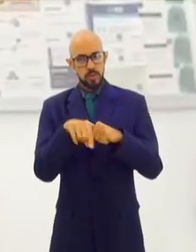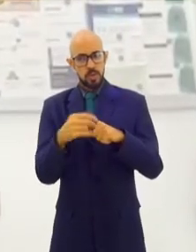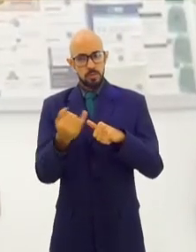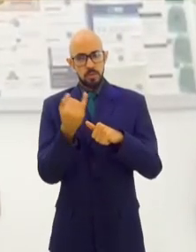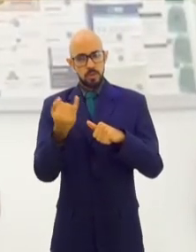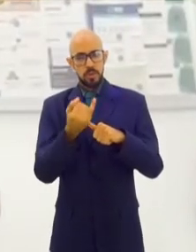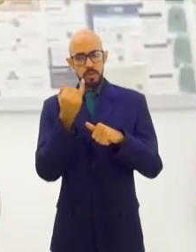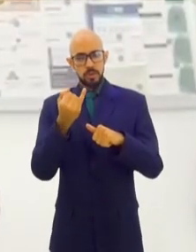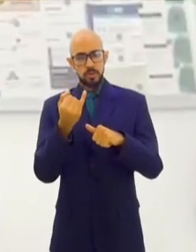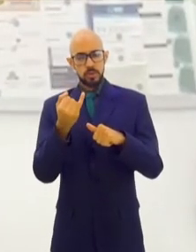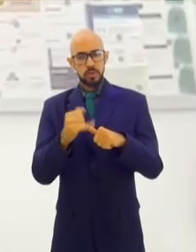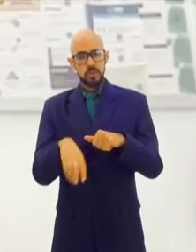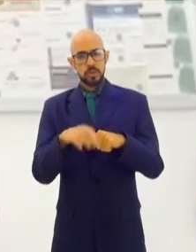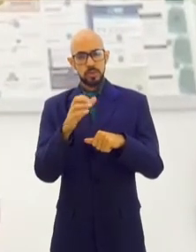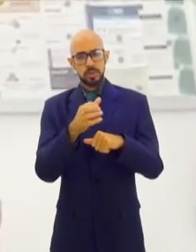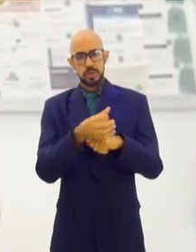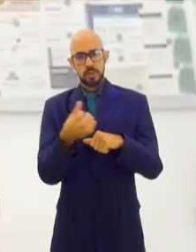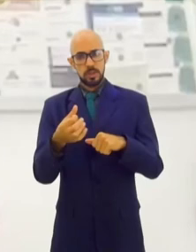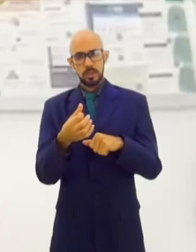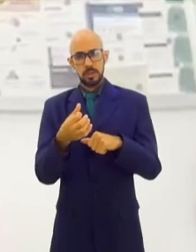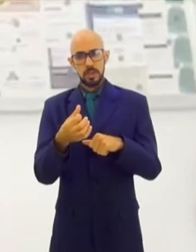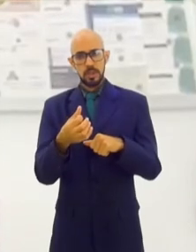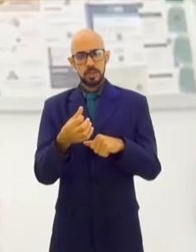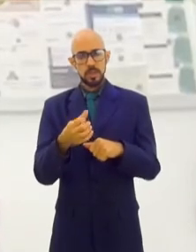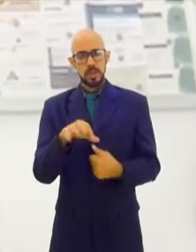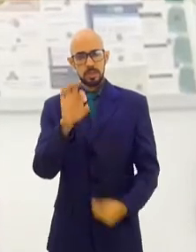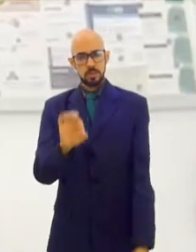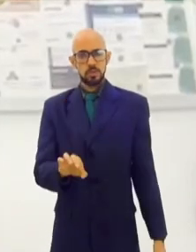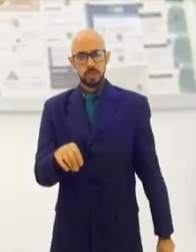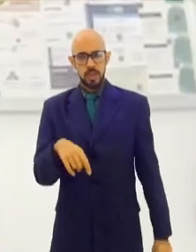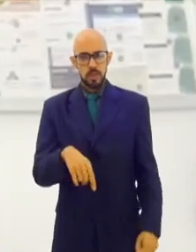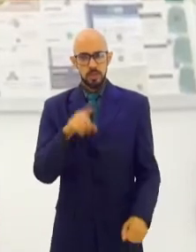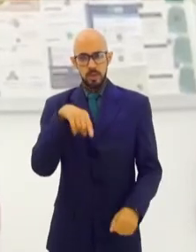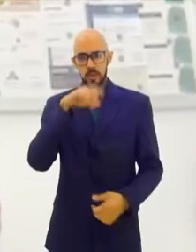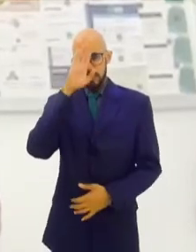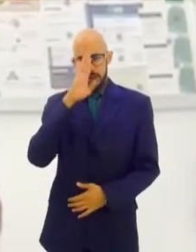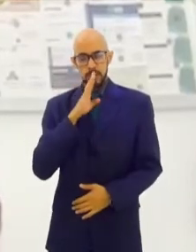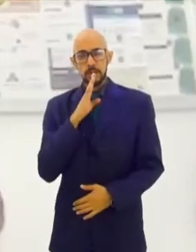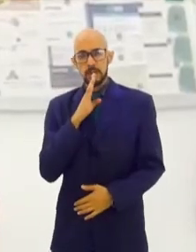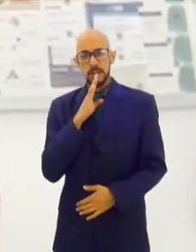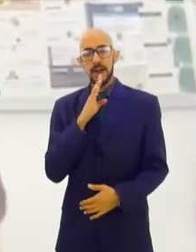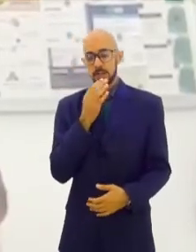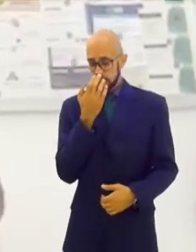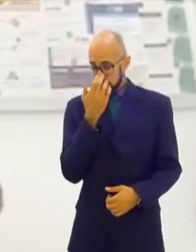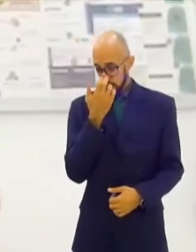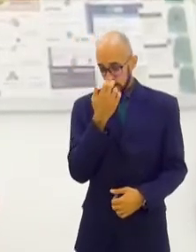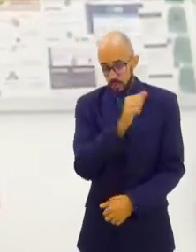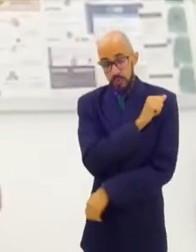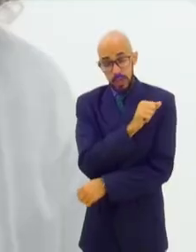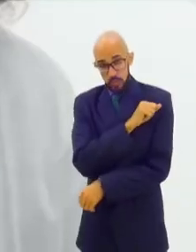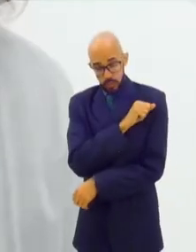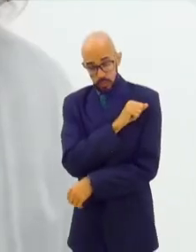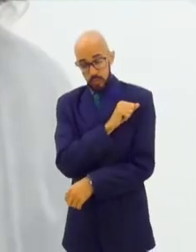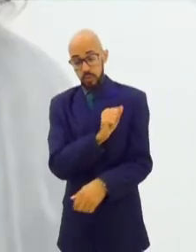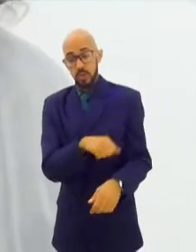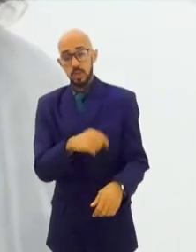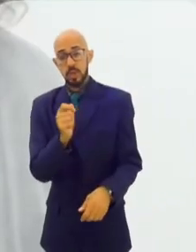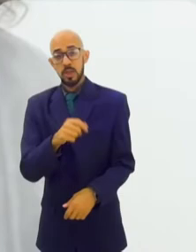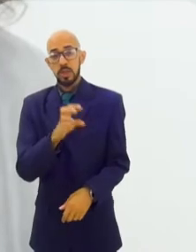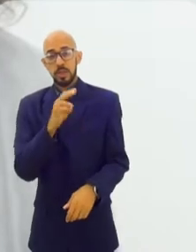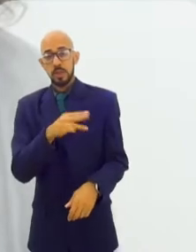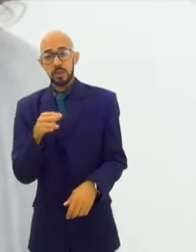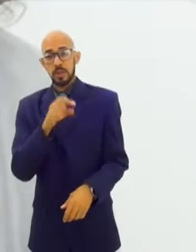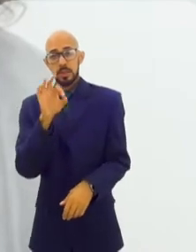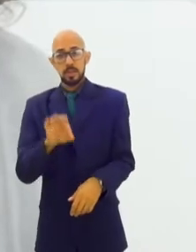tem é o centro de referência dois terços dos alunos são gratuidade mel